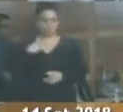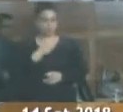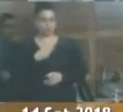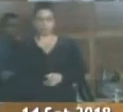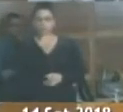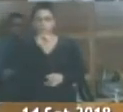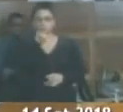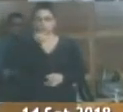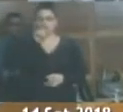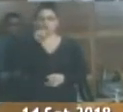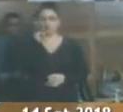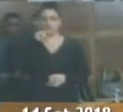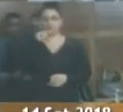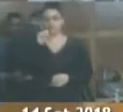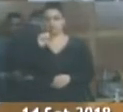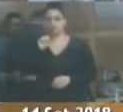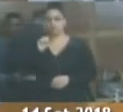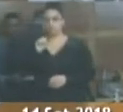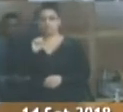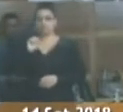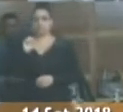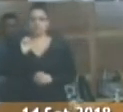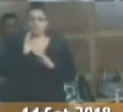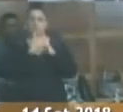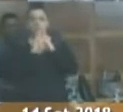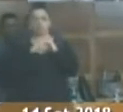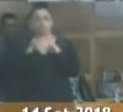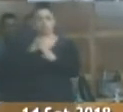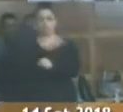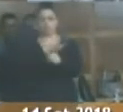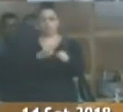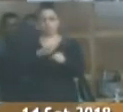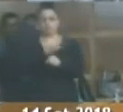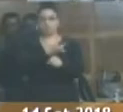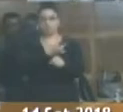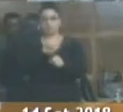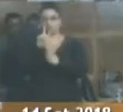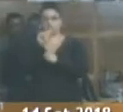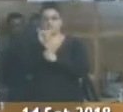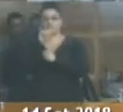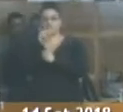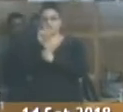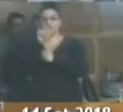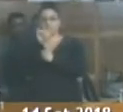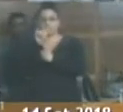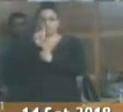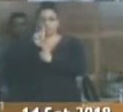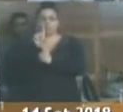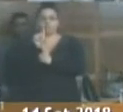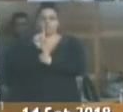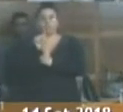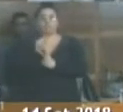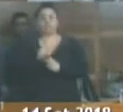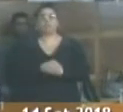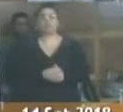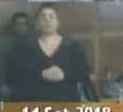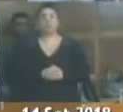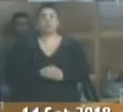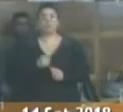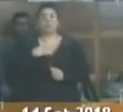presente, morador, pescador da Ilha Grande, da Jipóia, nós